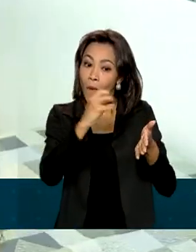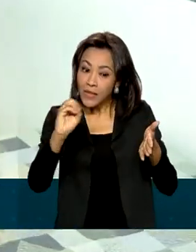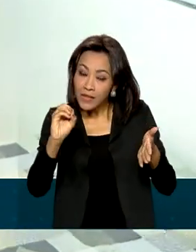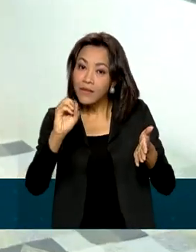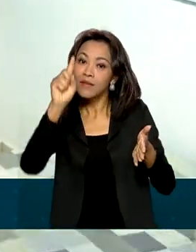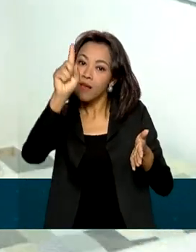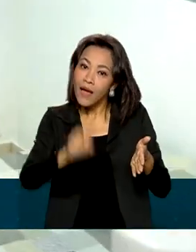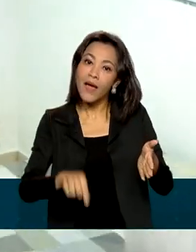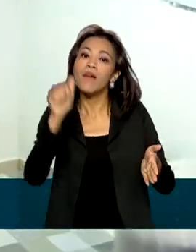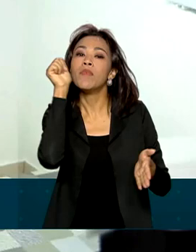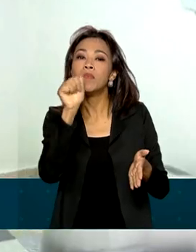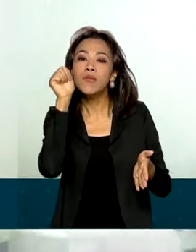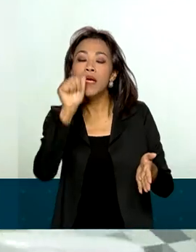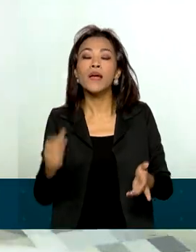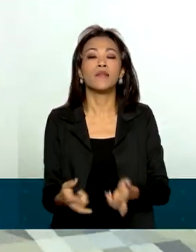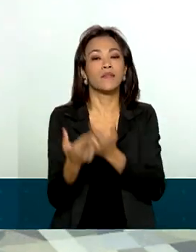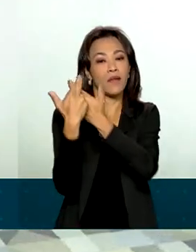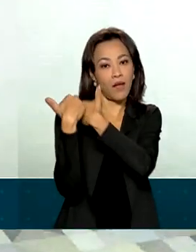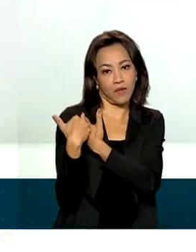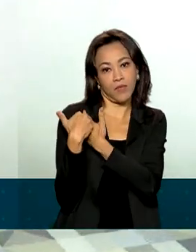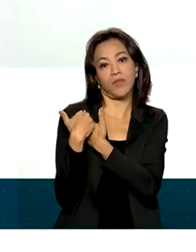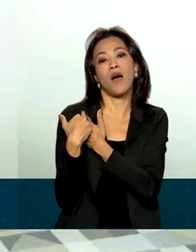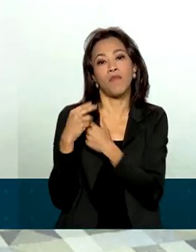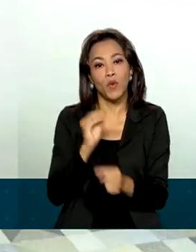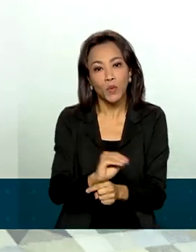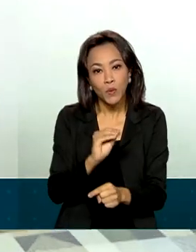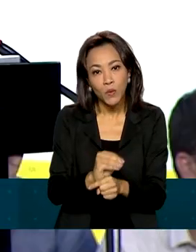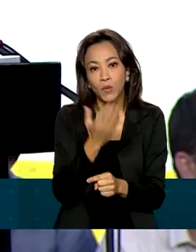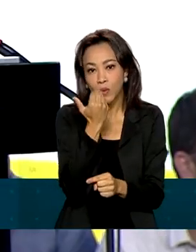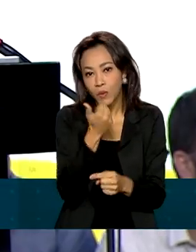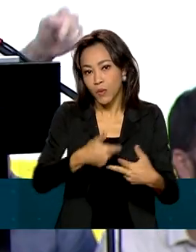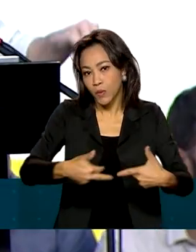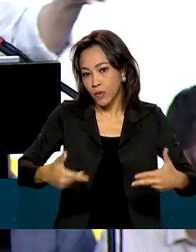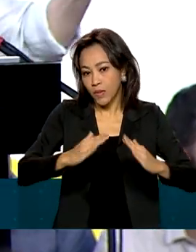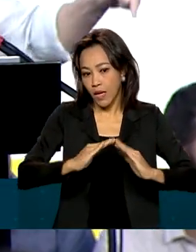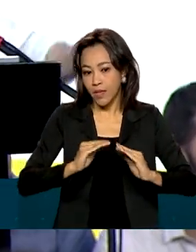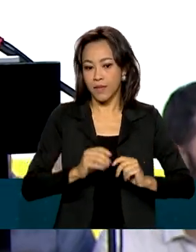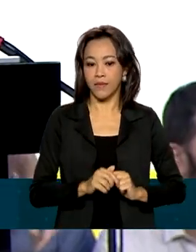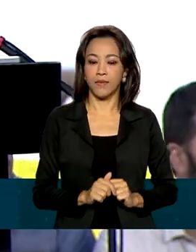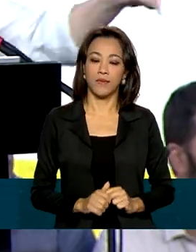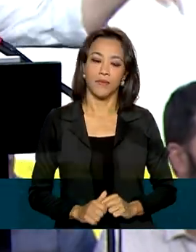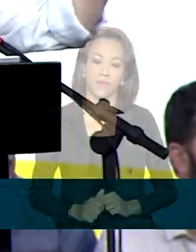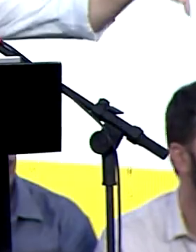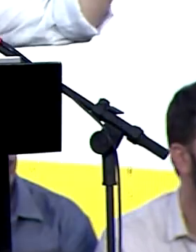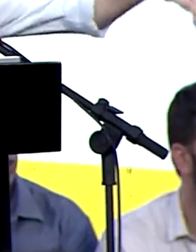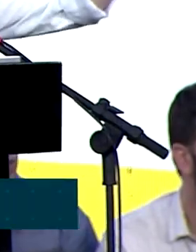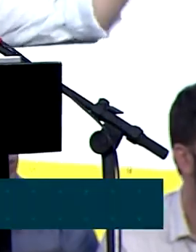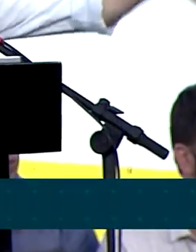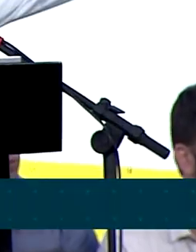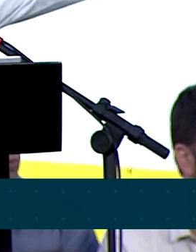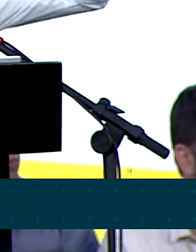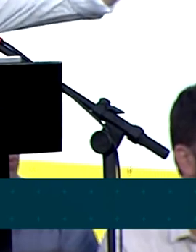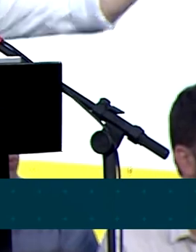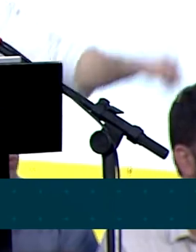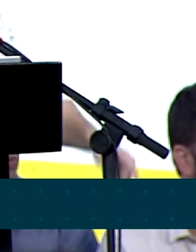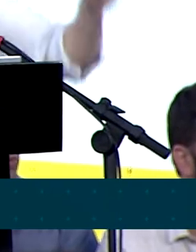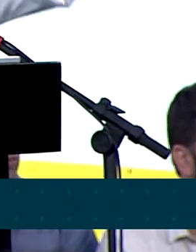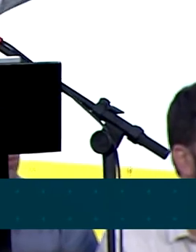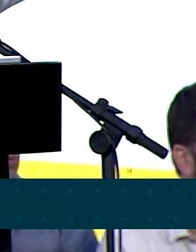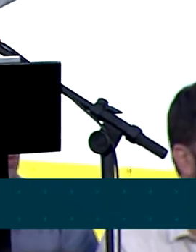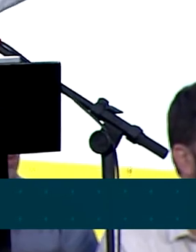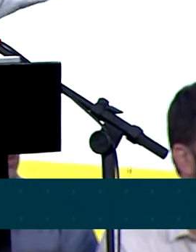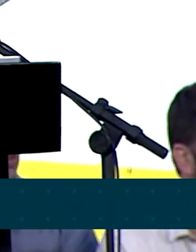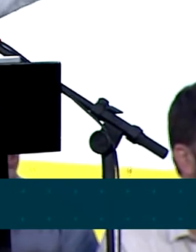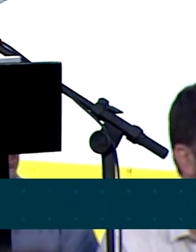destinada a mulheres responsáveis pelo sustento da casa. O Casa Verde Amarela tem a mulher-chefe de família como prioridade.